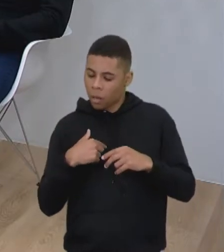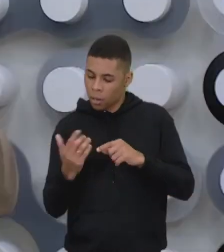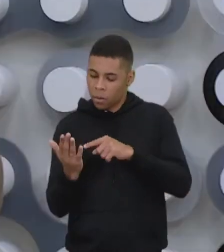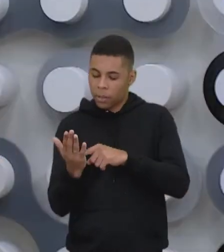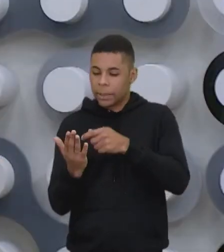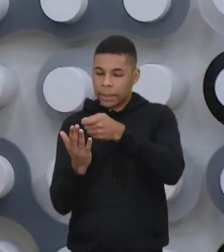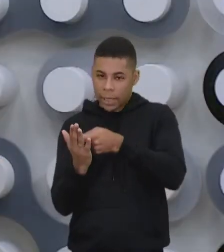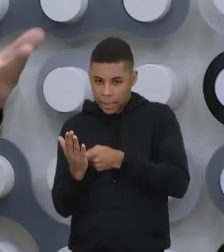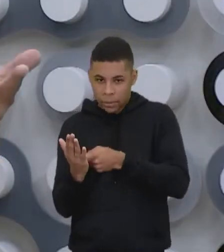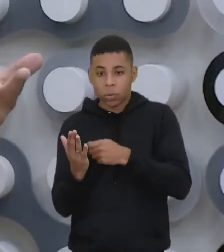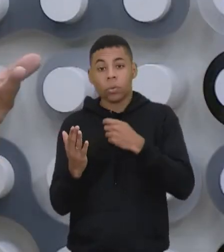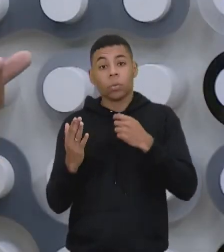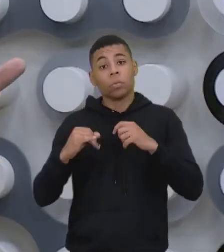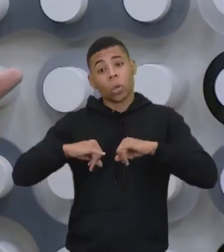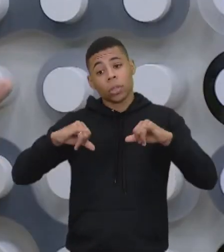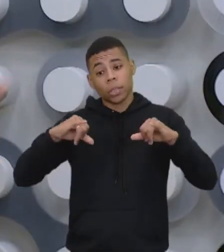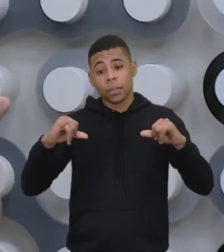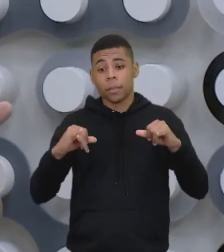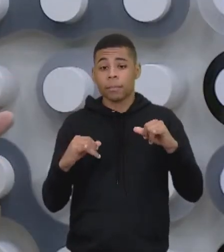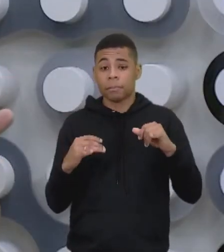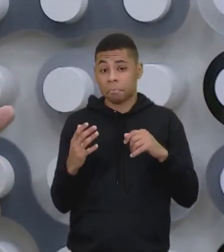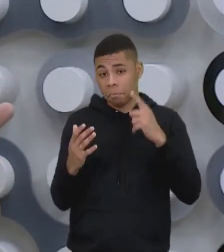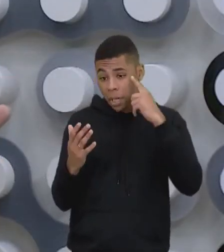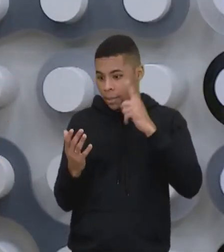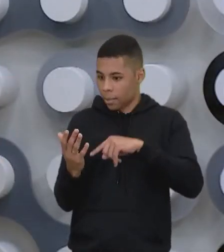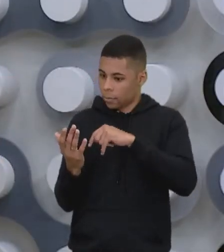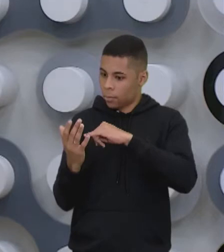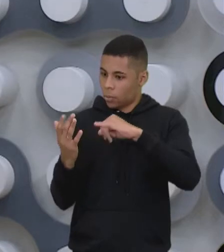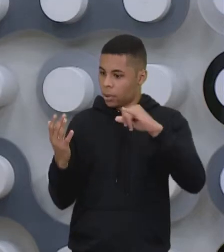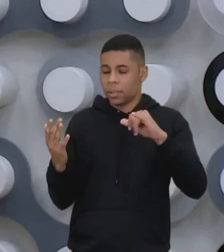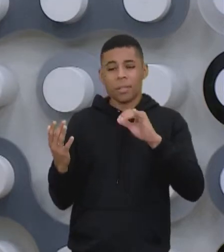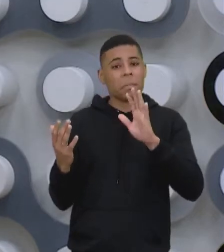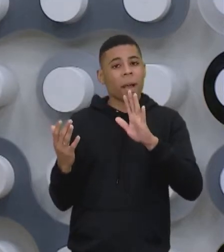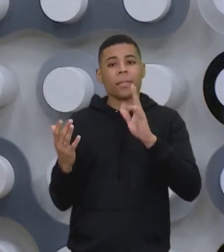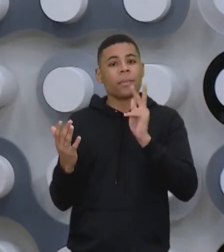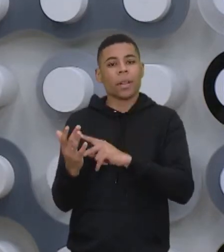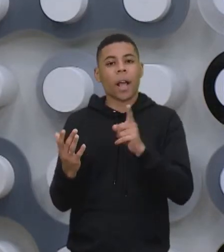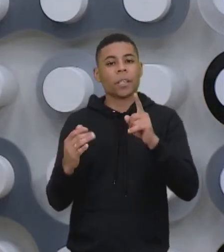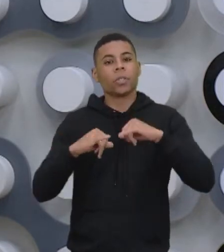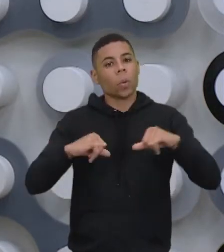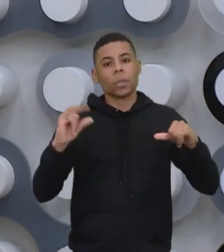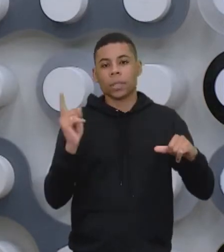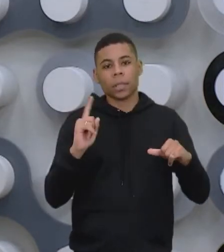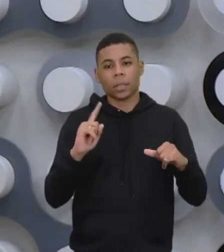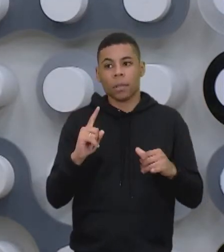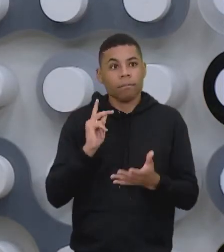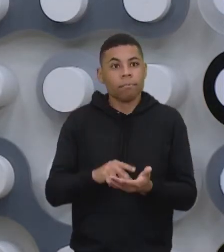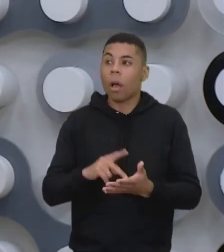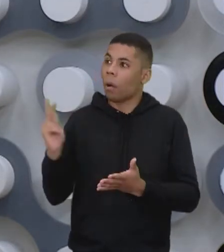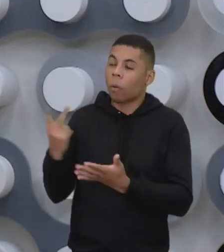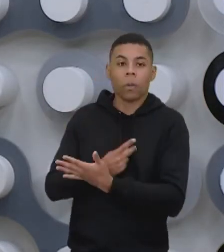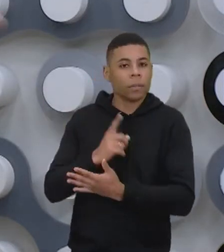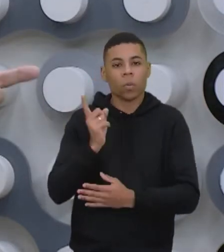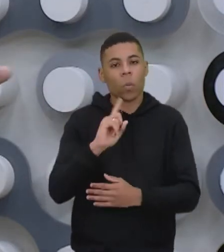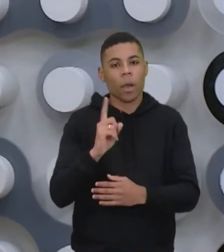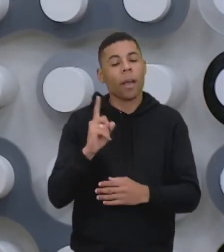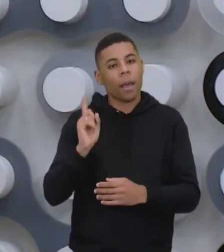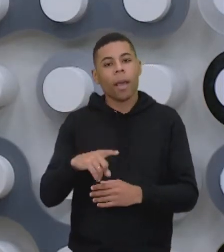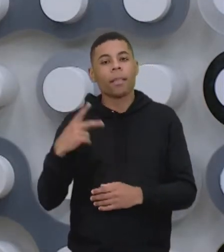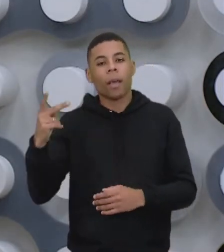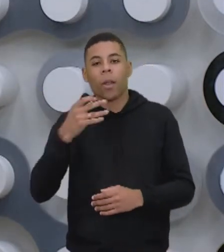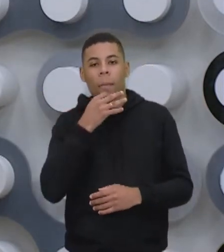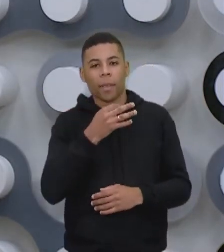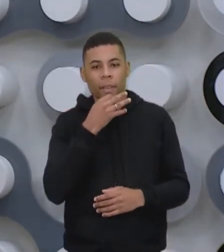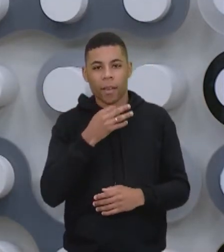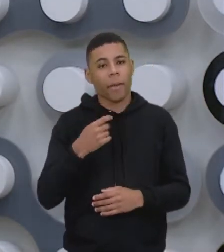um texto, uma notícia, quando na verdade está em contato com um artigo de opinião. Essa confusão toda. E aí a gente percebe que aos